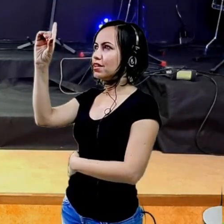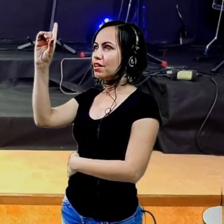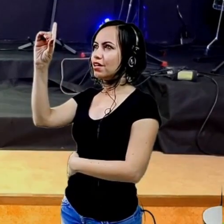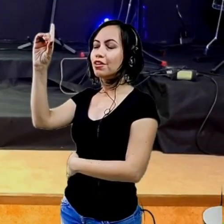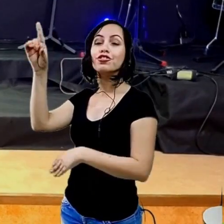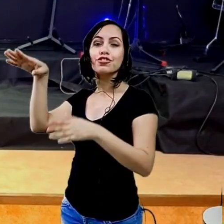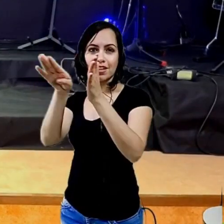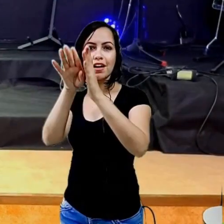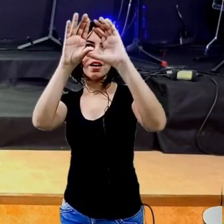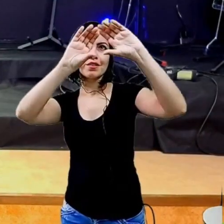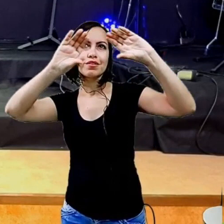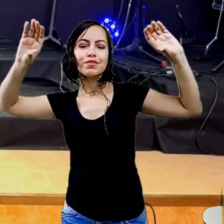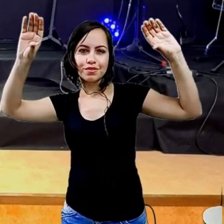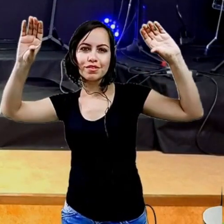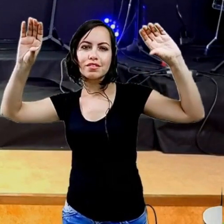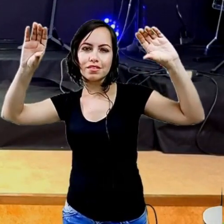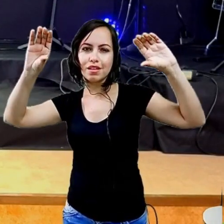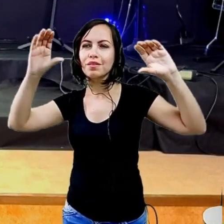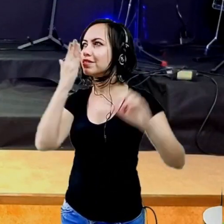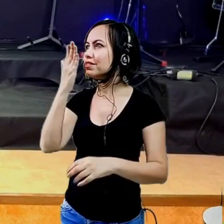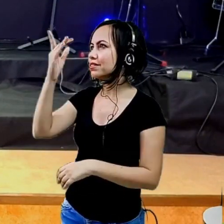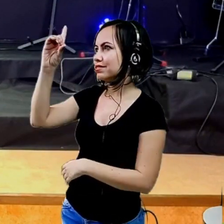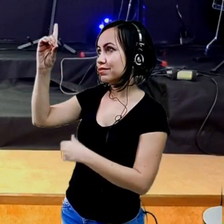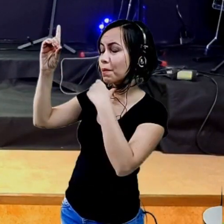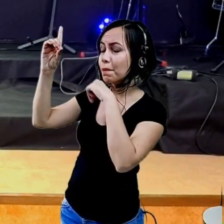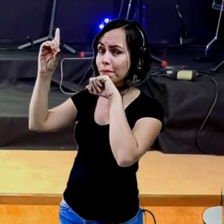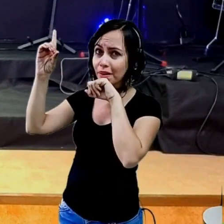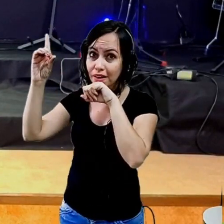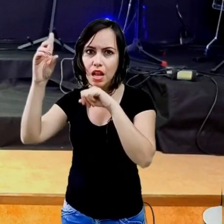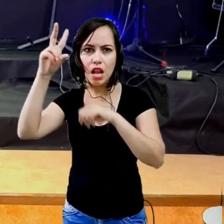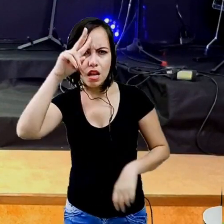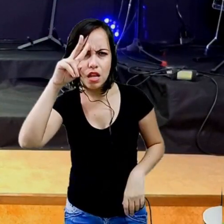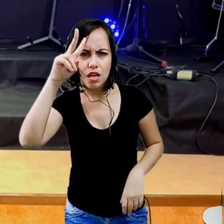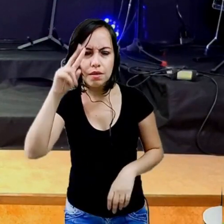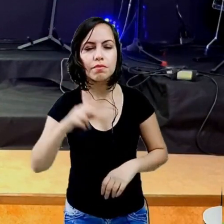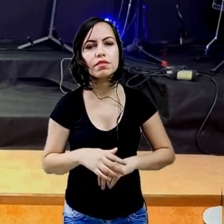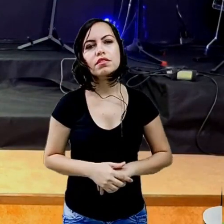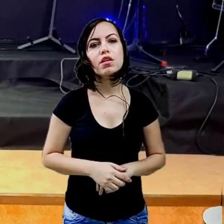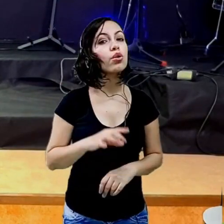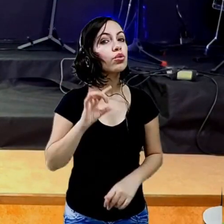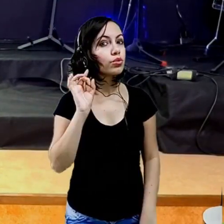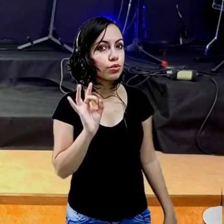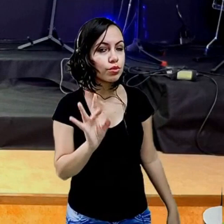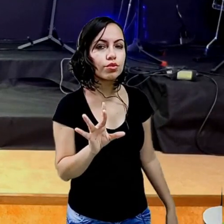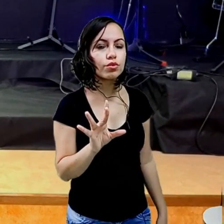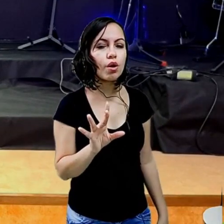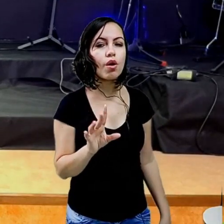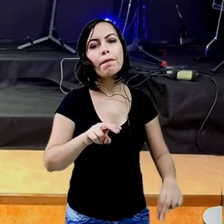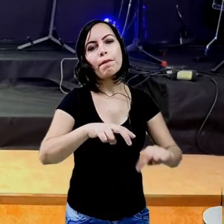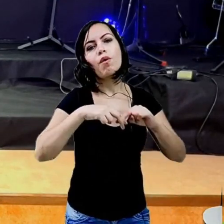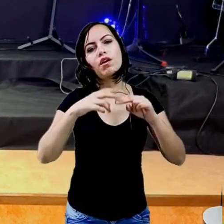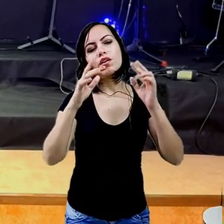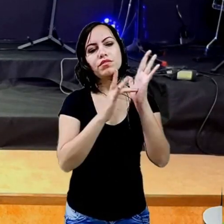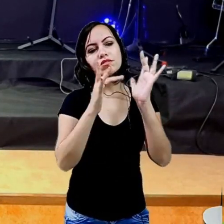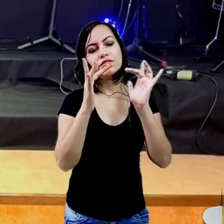nos céus, de chegar diante do Pai? Lembre-se, só através de Jesus